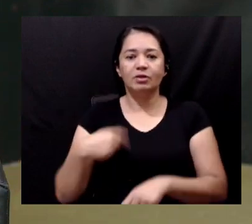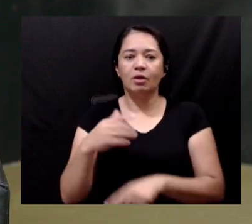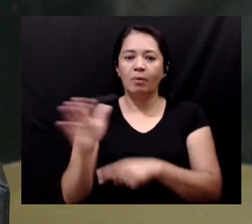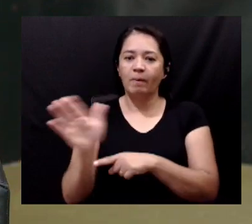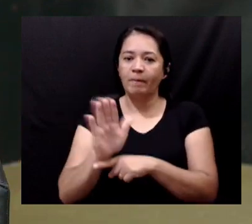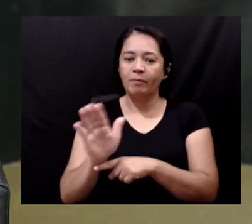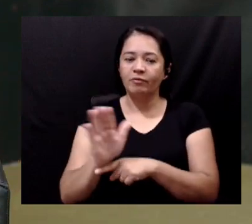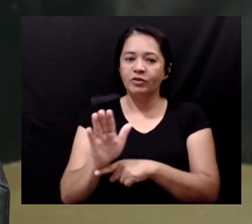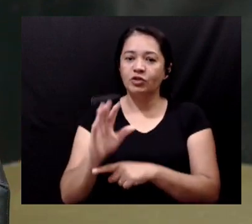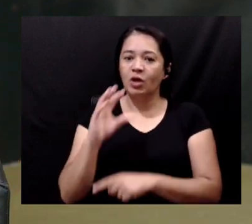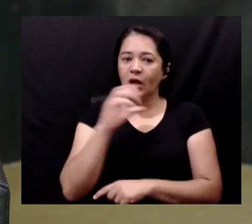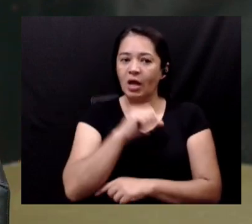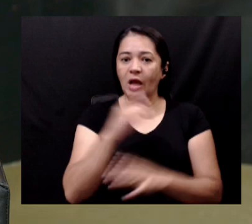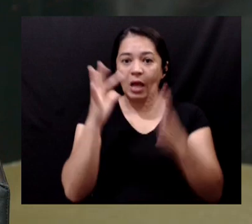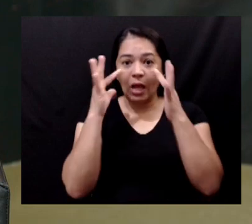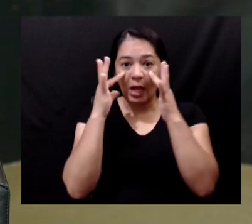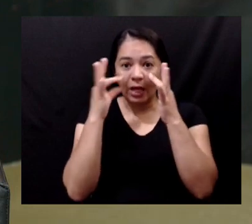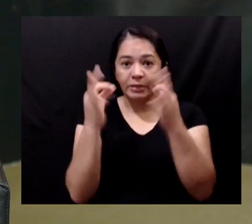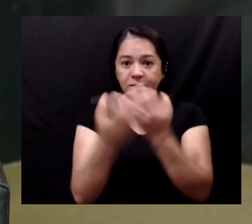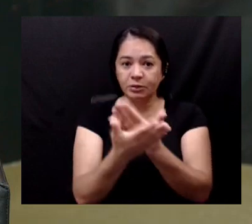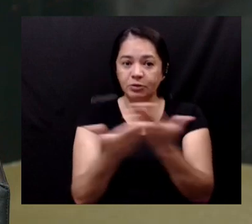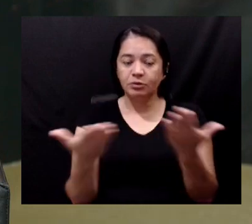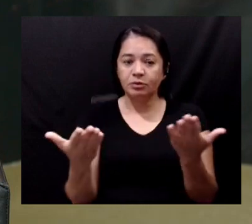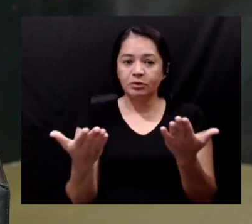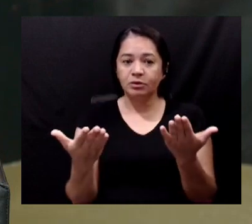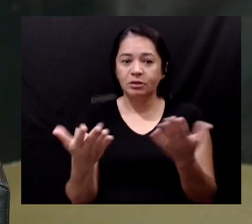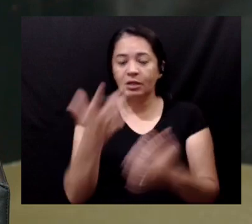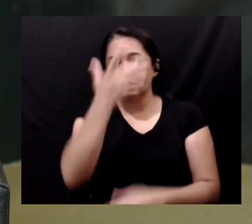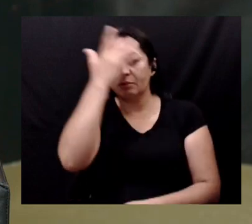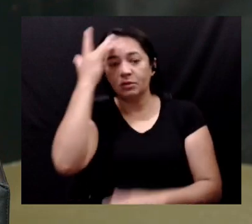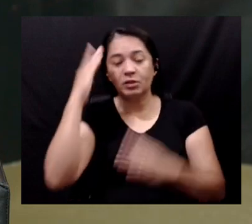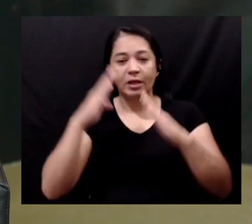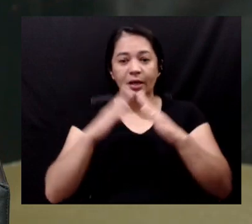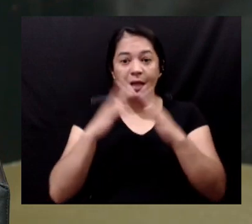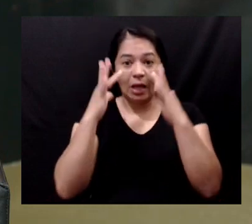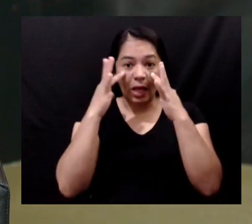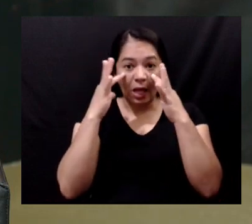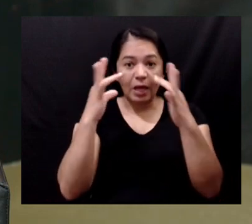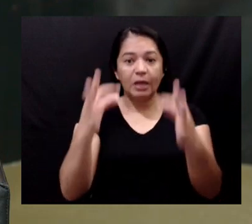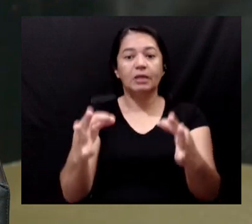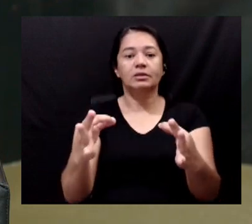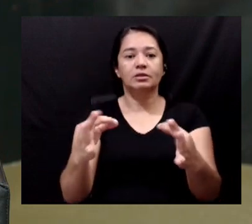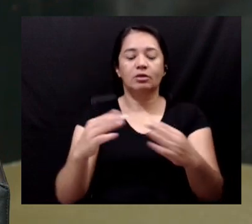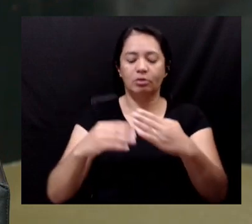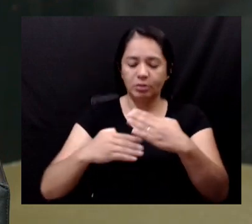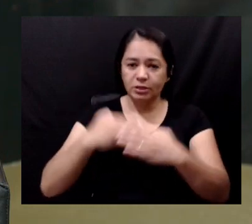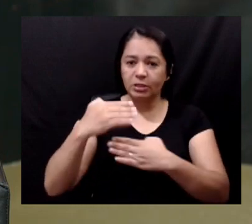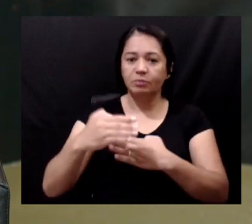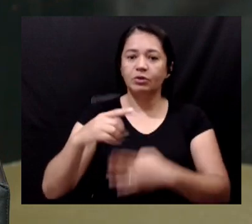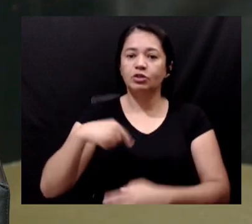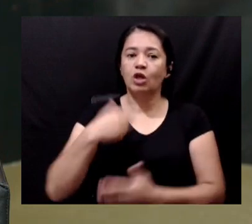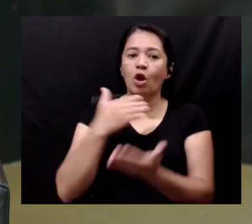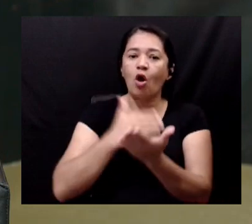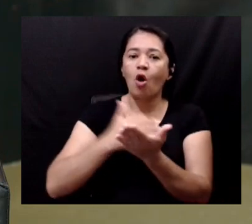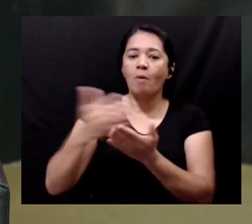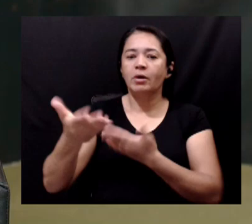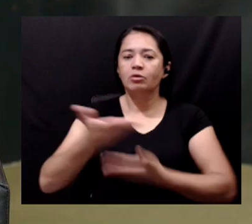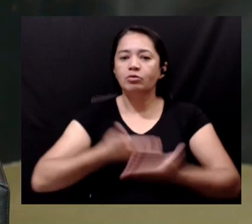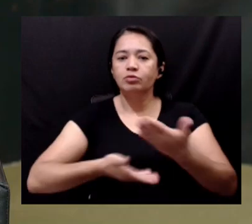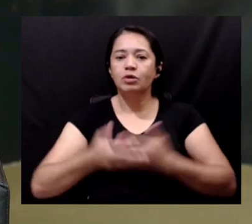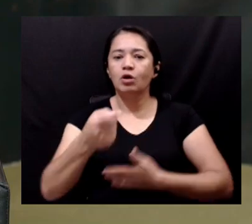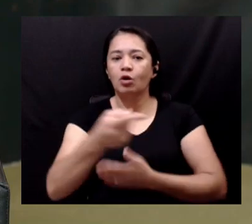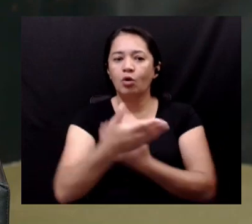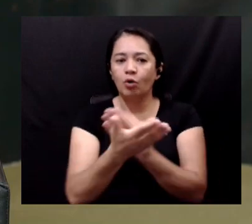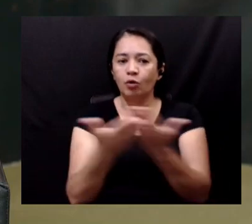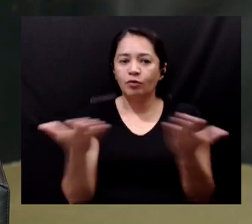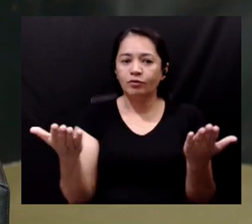aí a atenção de vocês, pessoal que está em casa, preste muita atenção nesse vídeo e daqui a pouquinho a gente já começa a interagir com você, os nossos